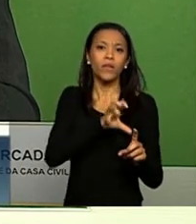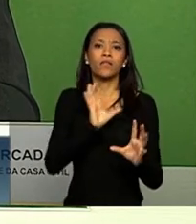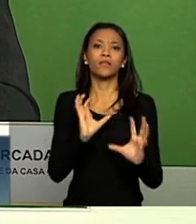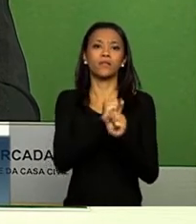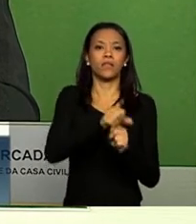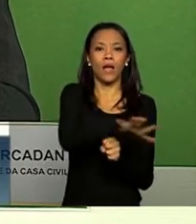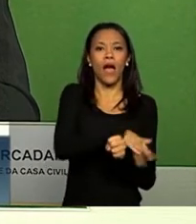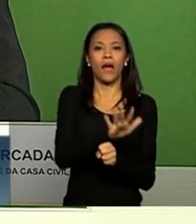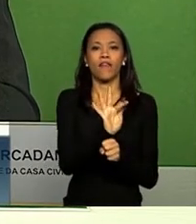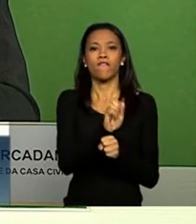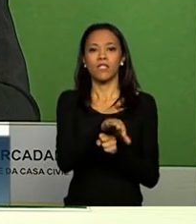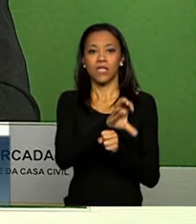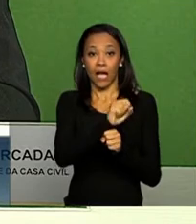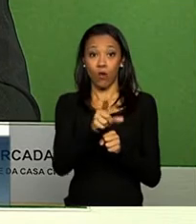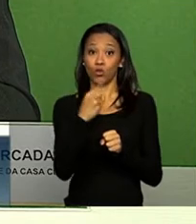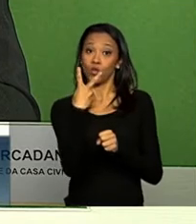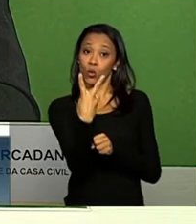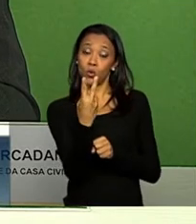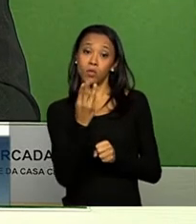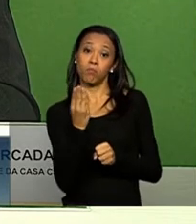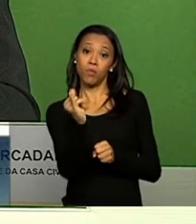2 bilhões de reais.